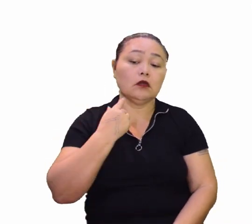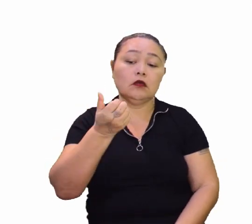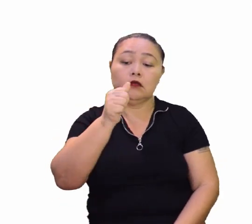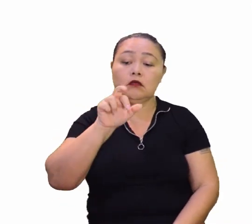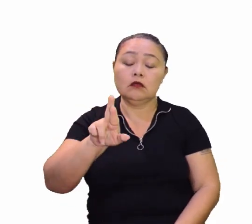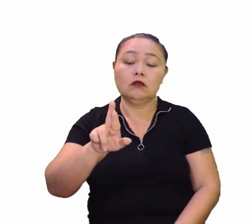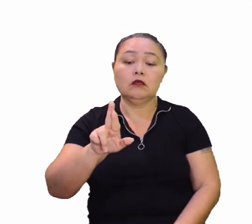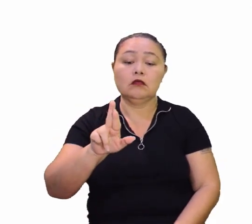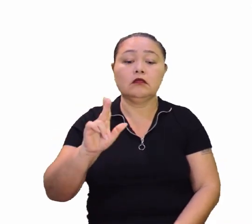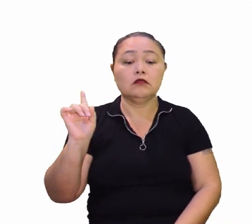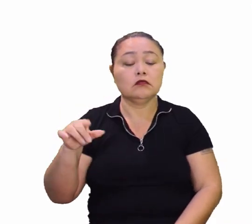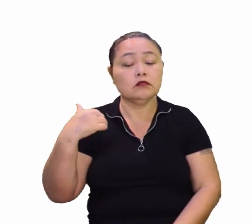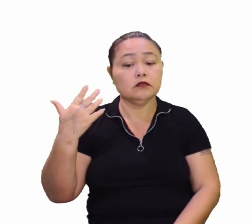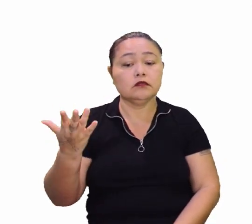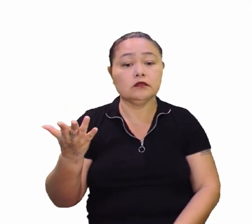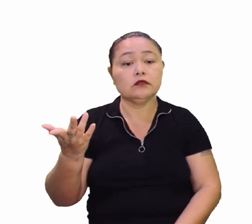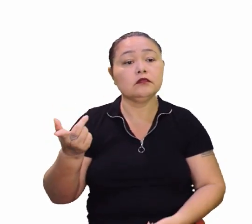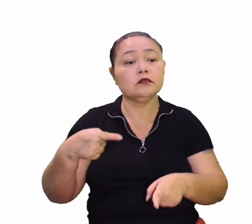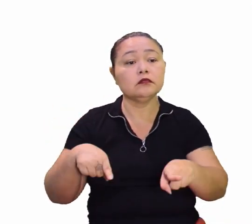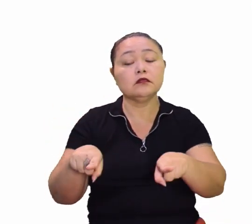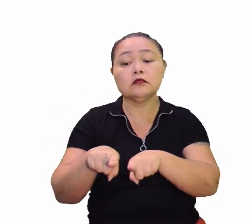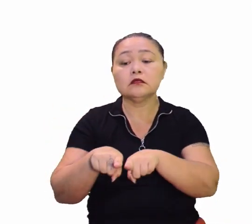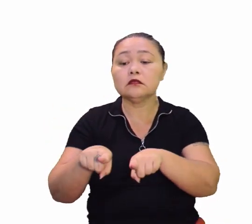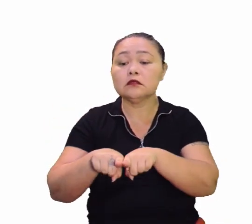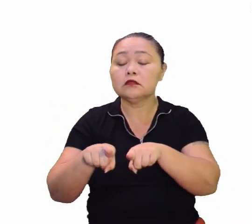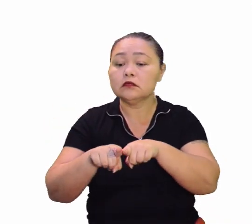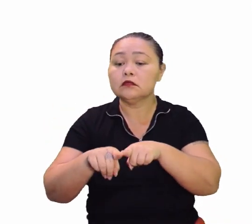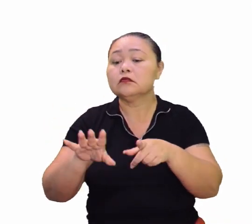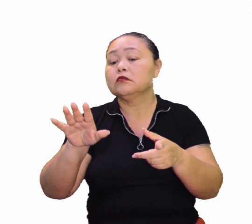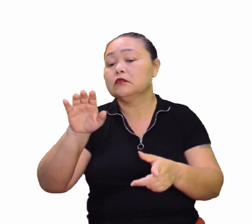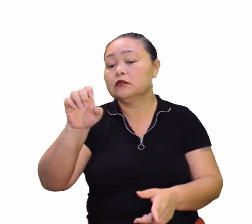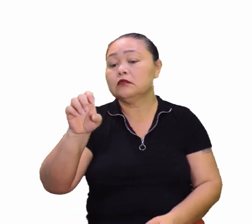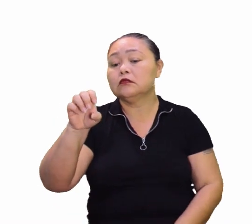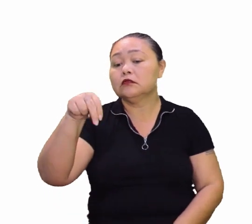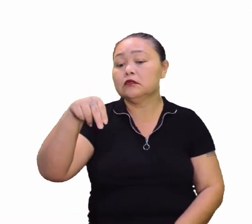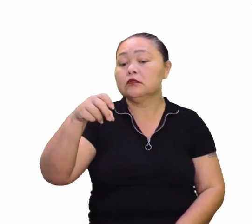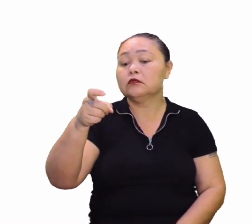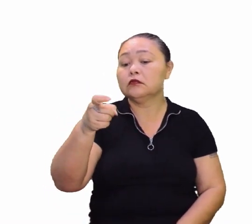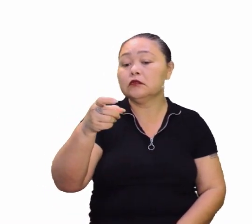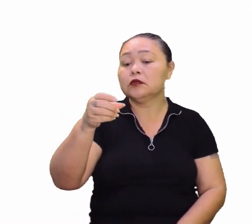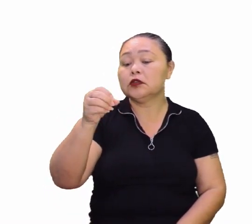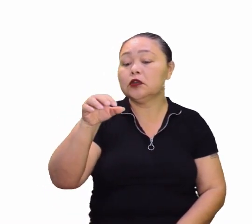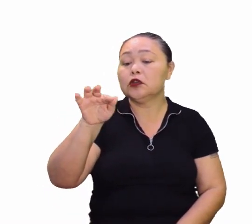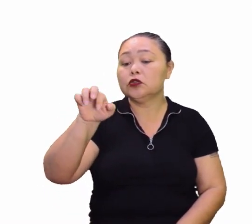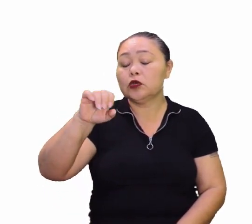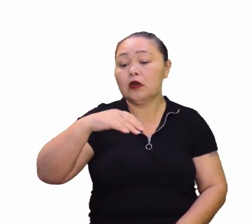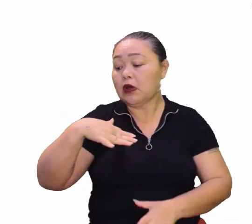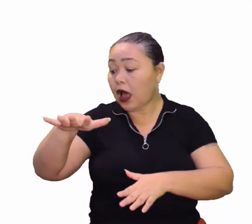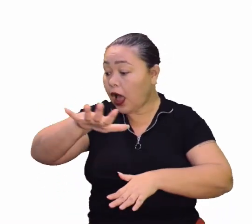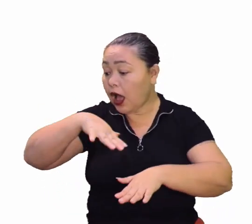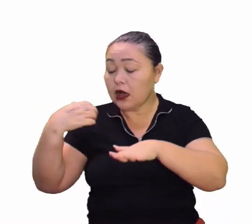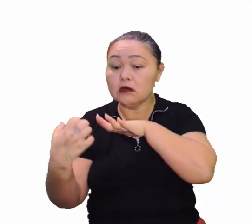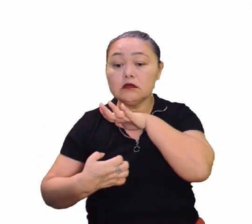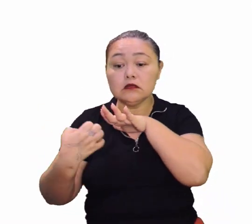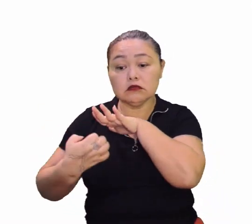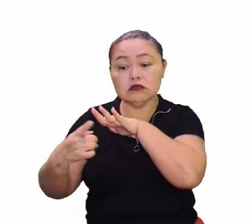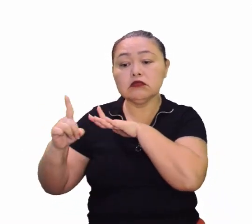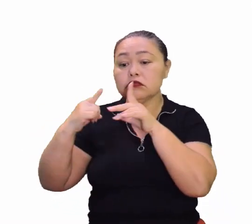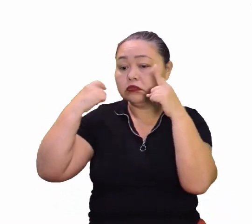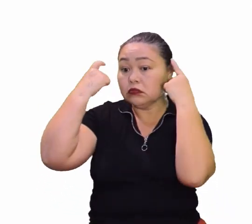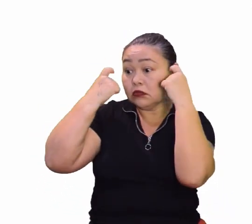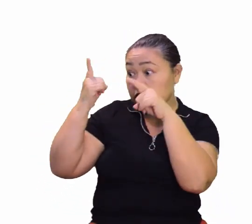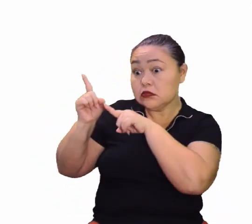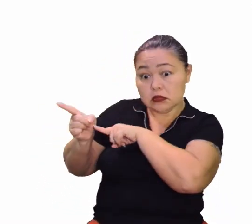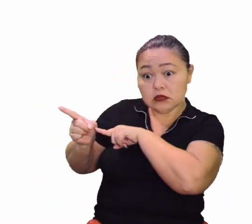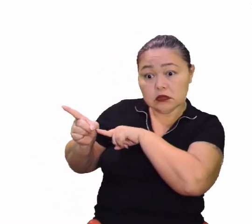poluição atmosférica. Então, quando a gente fala do enxofre também em áreas de regiões industriais, essa imagem aí é